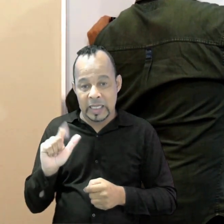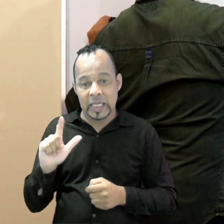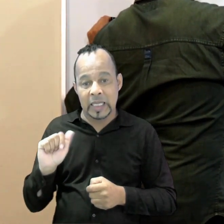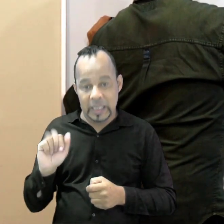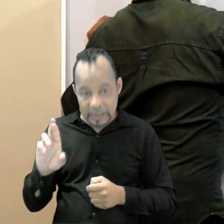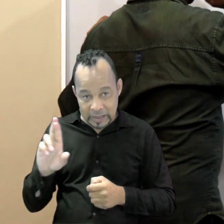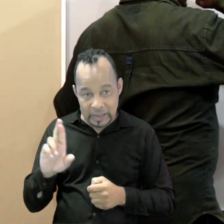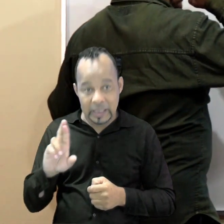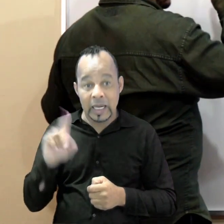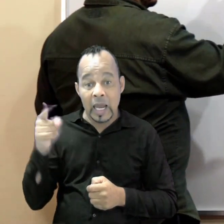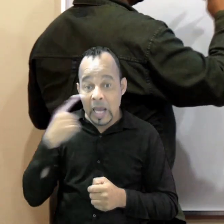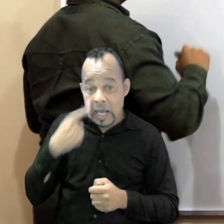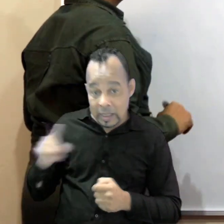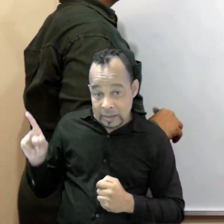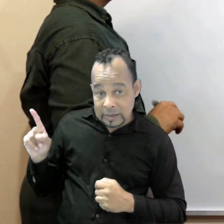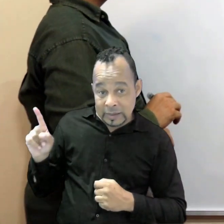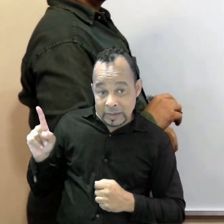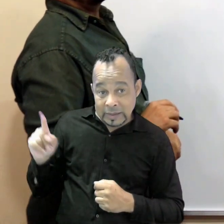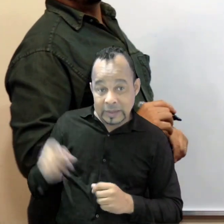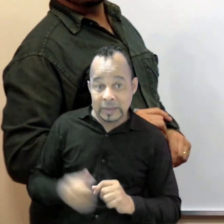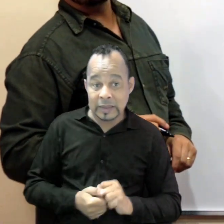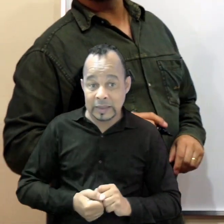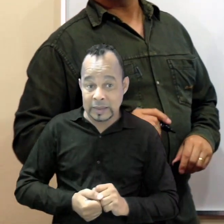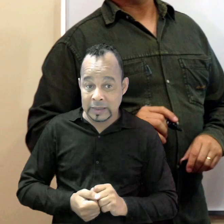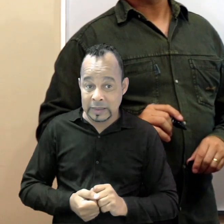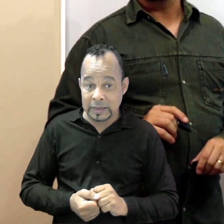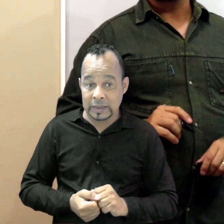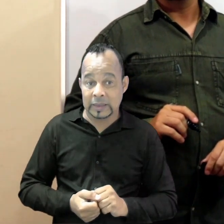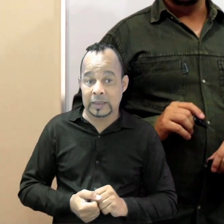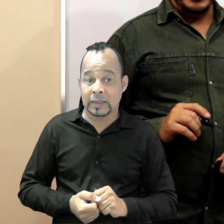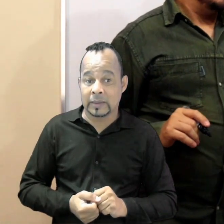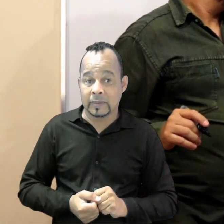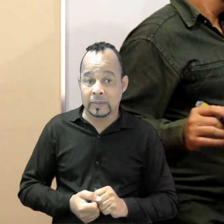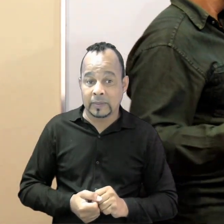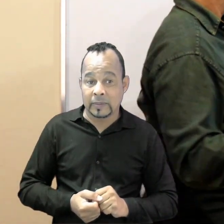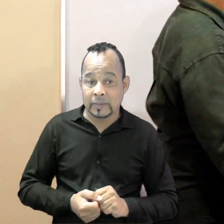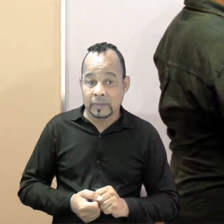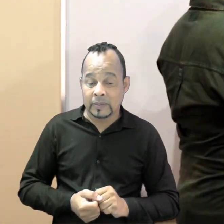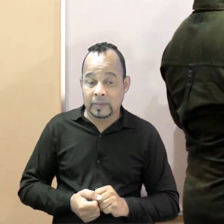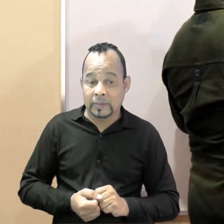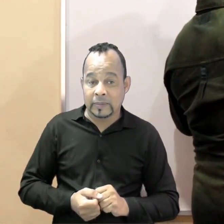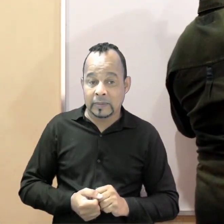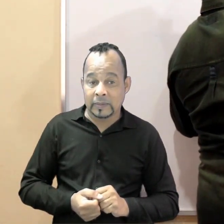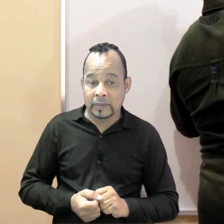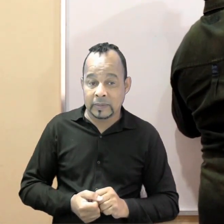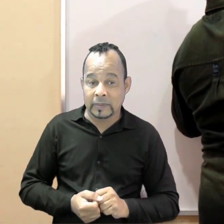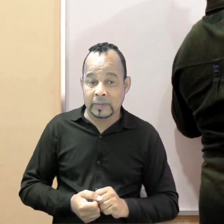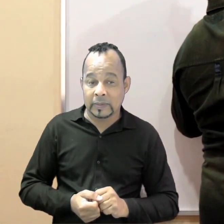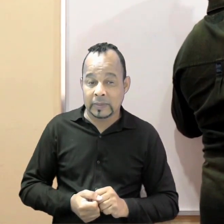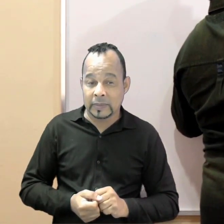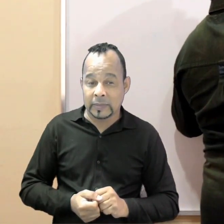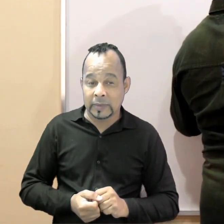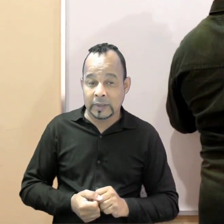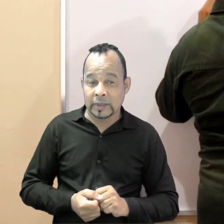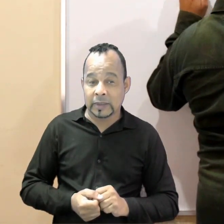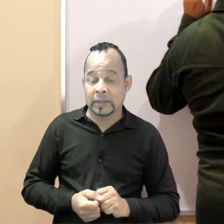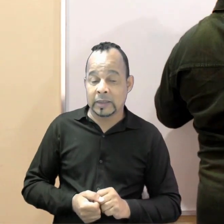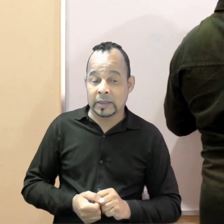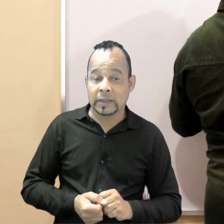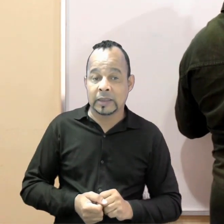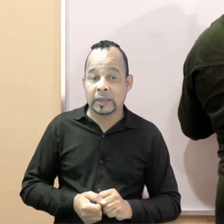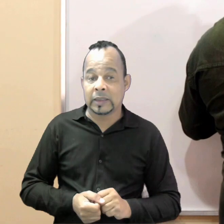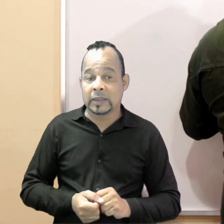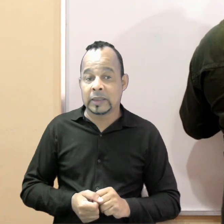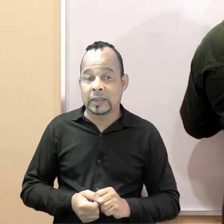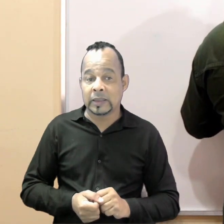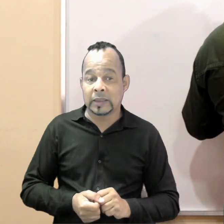cosseno θ, onde θ é o ângulo entre A e B. Legal? Então, a gente pode